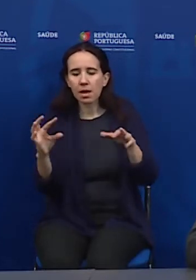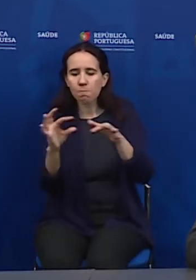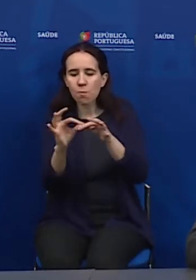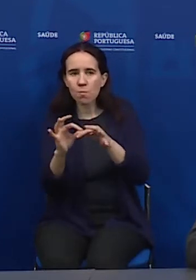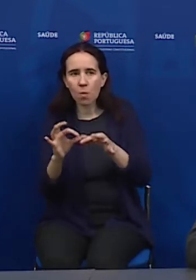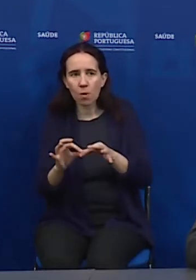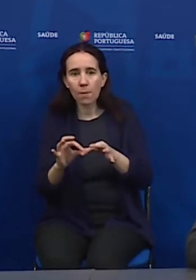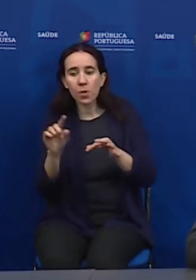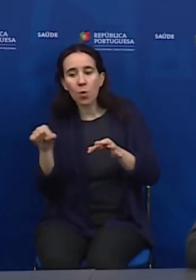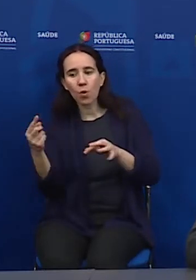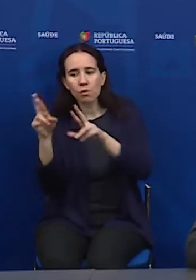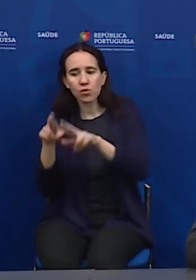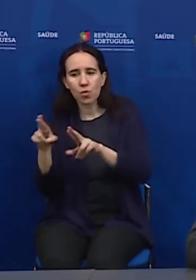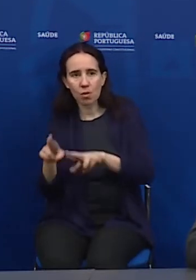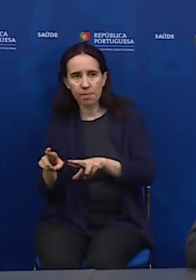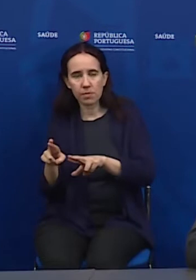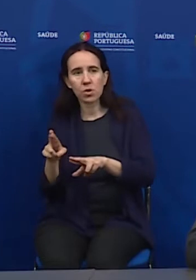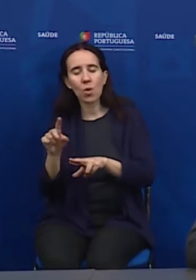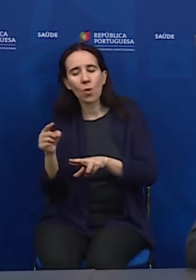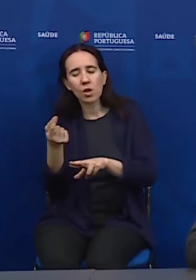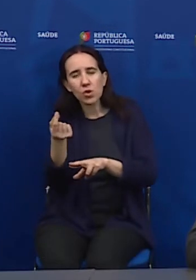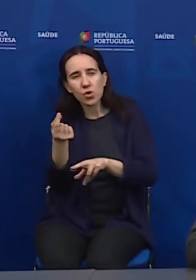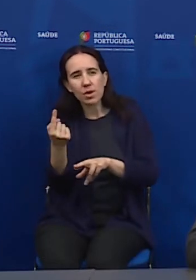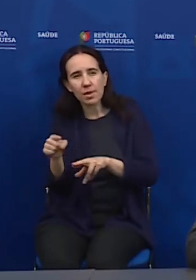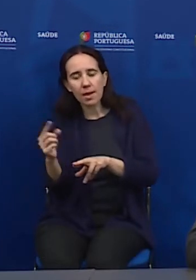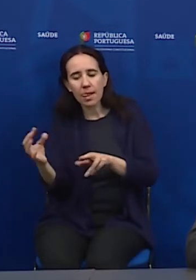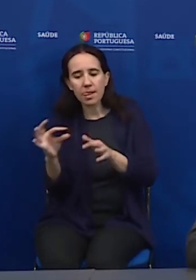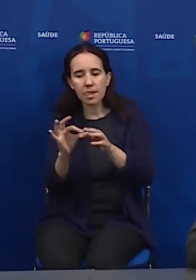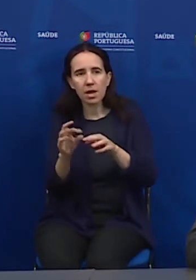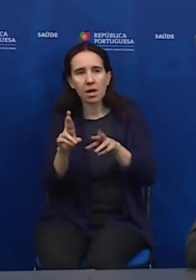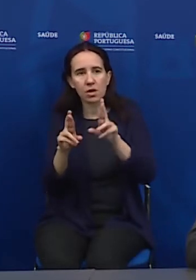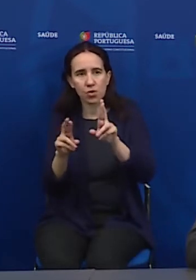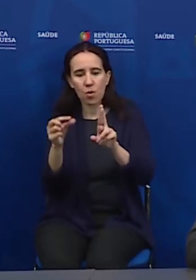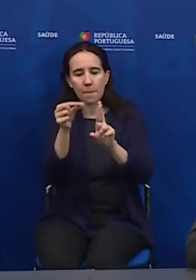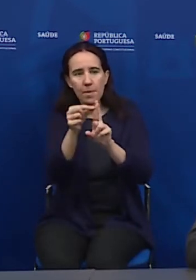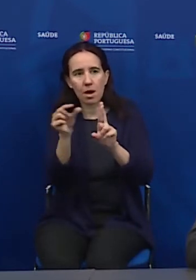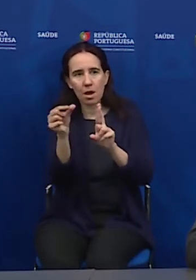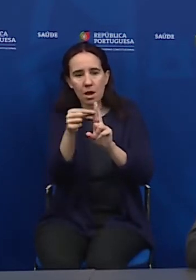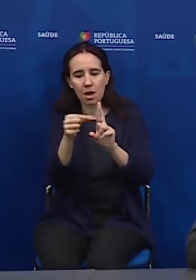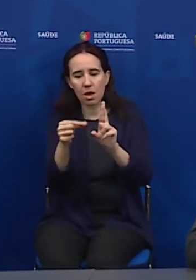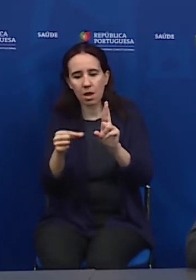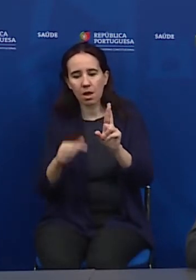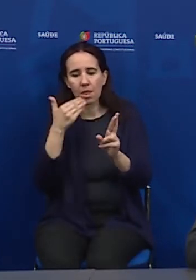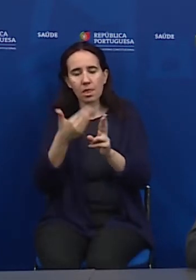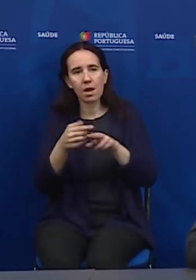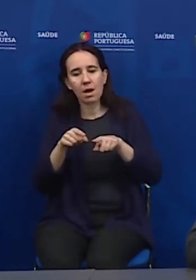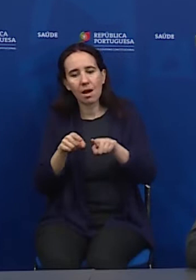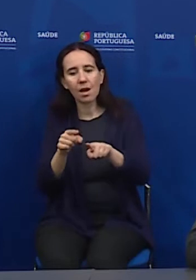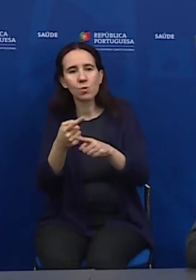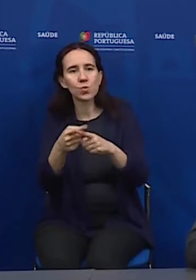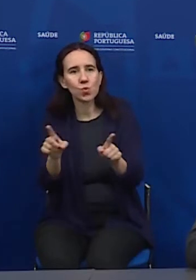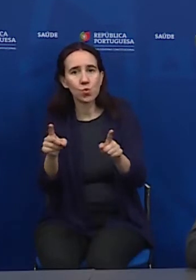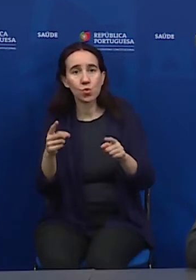incrustações de outros genomas e de outros bocadinhos de genoma que transformam uma linhagem diferente. Por isso é que nós